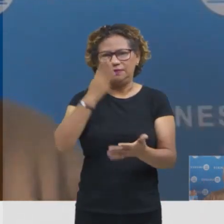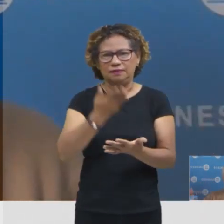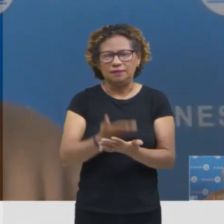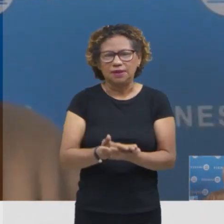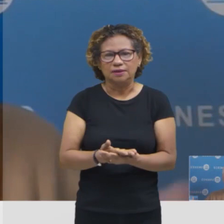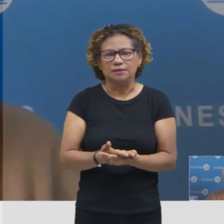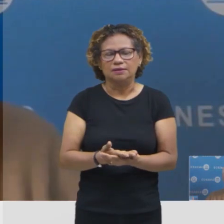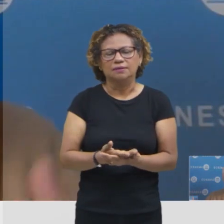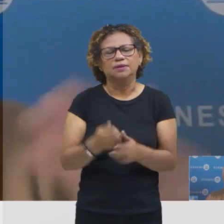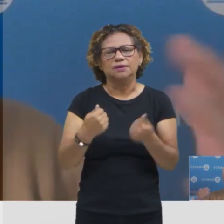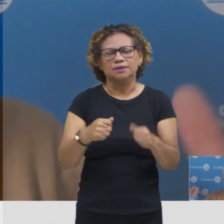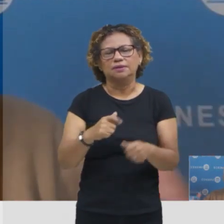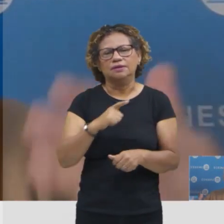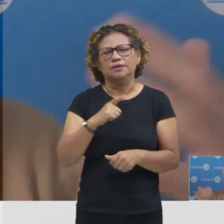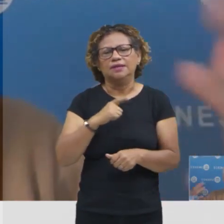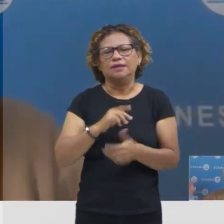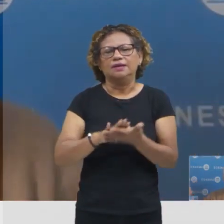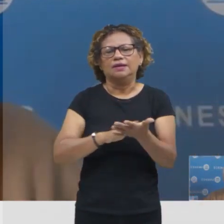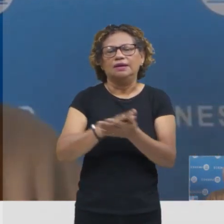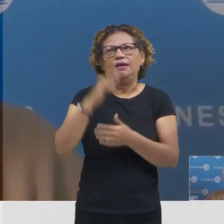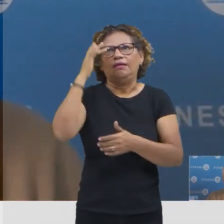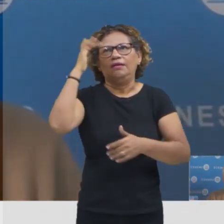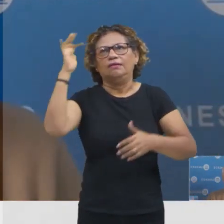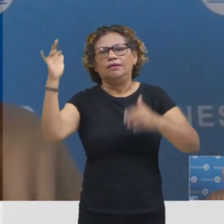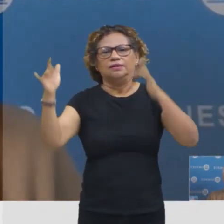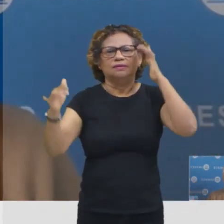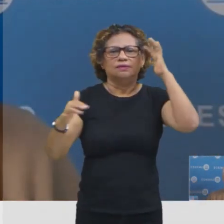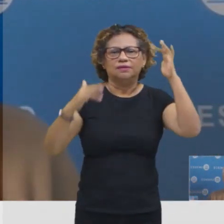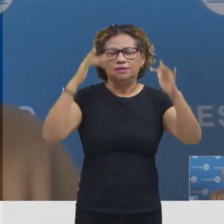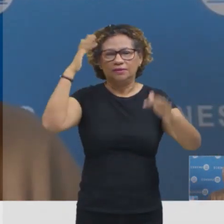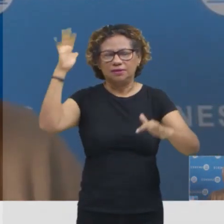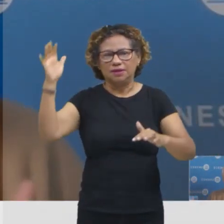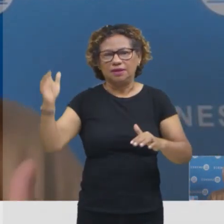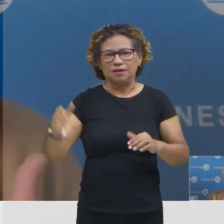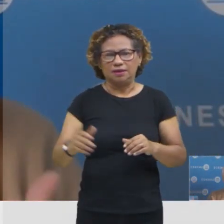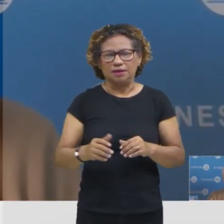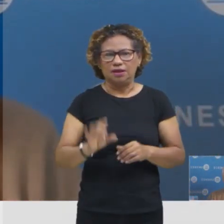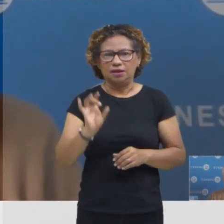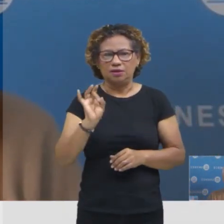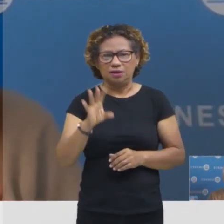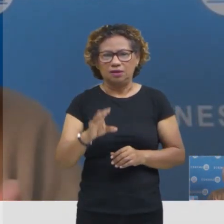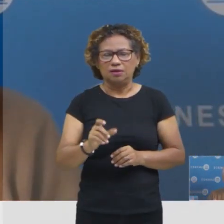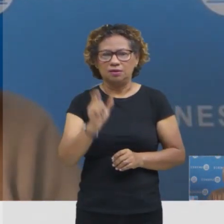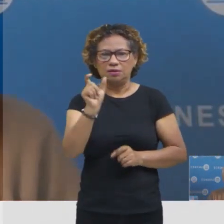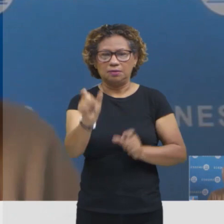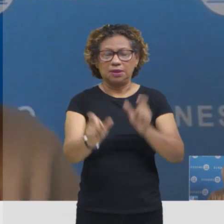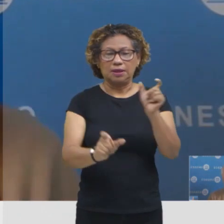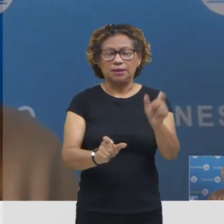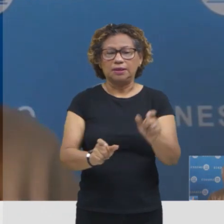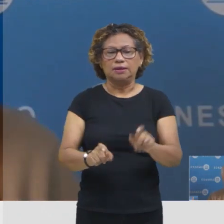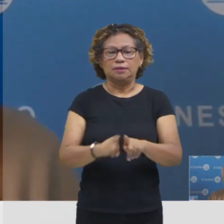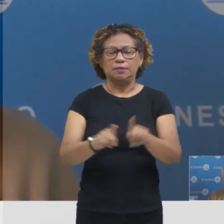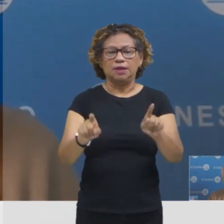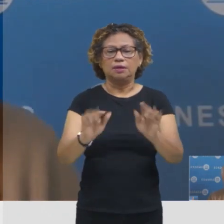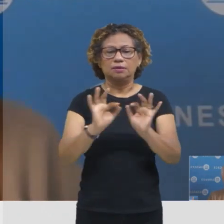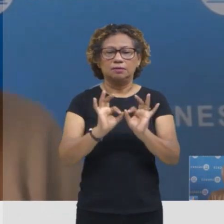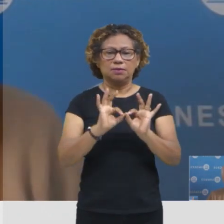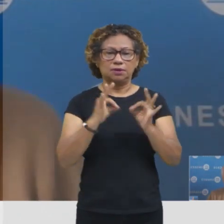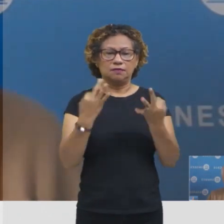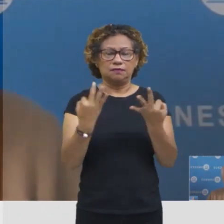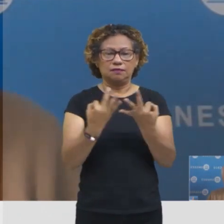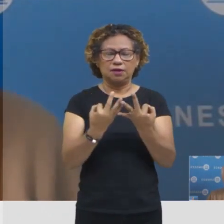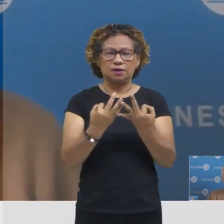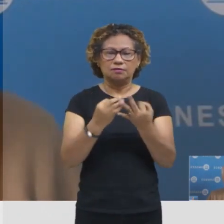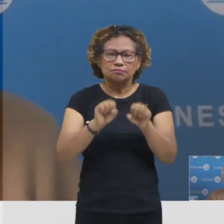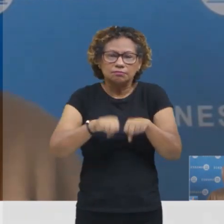uma esperança de ilusões, não uma esperança apenas de palavras, mas uma esperança que se constrói com o nosso esforço.